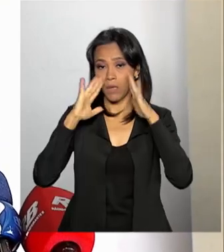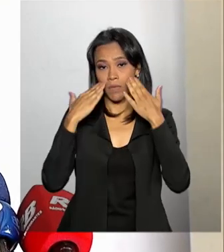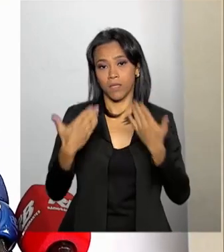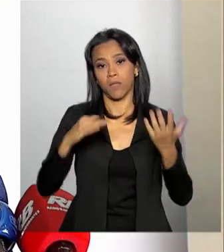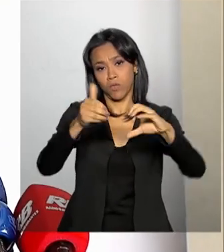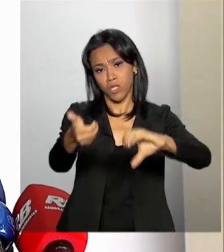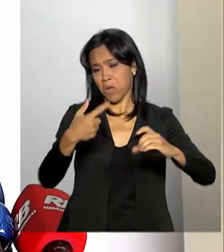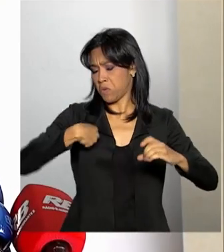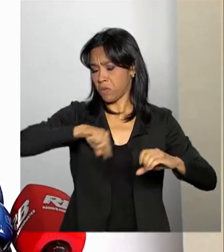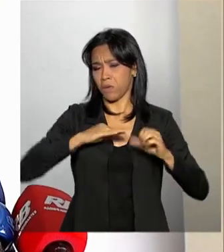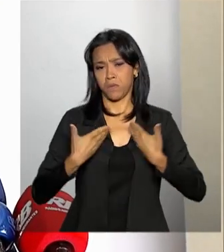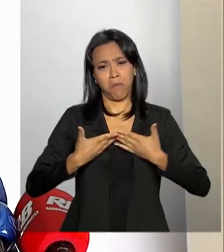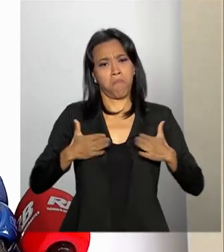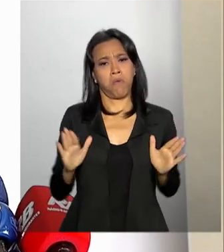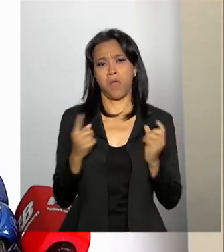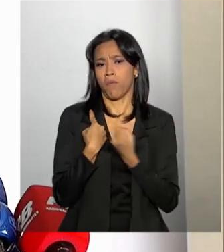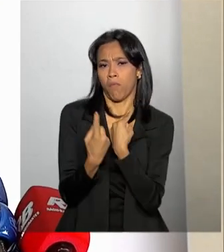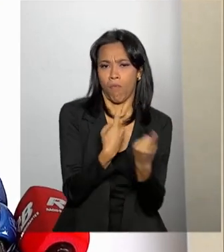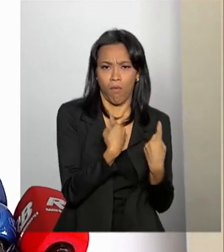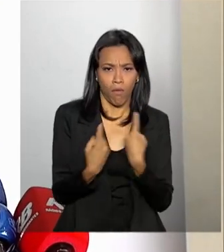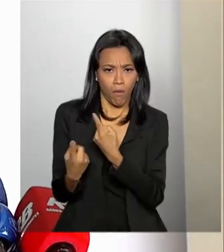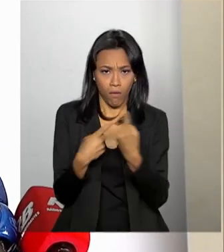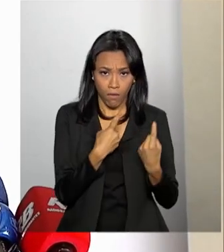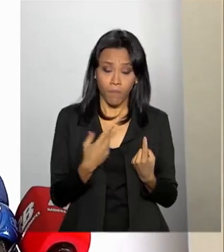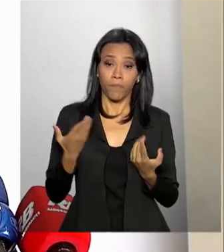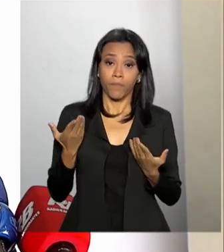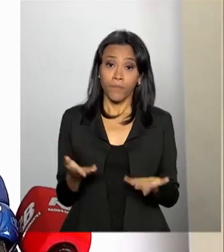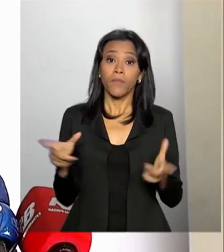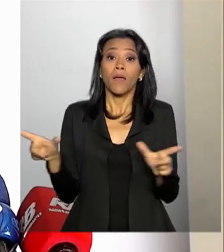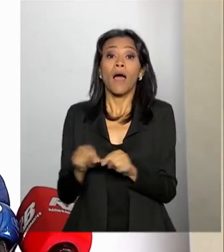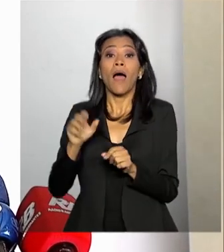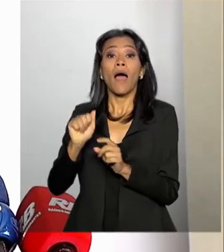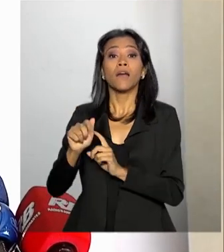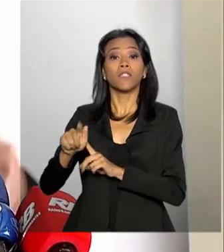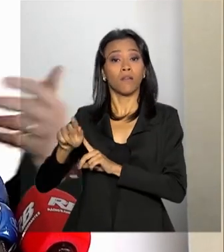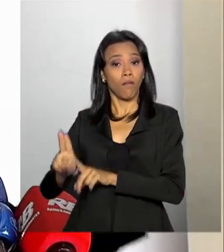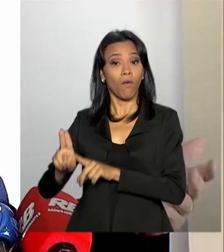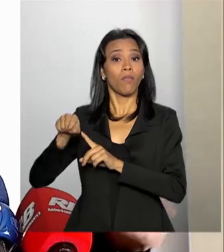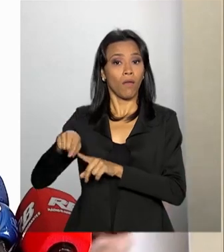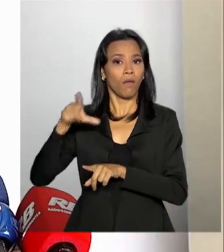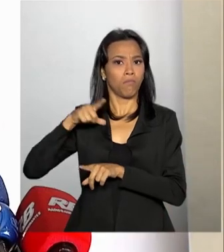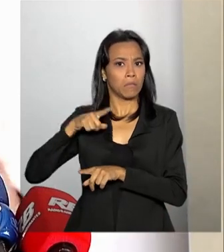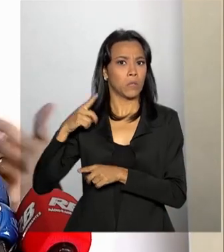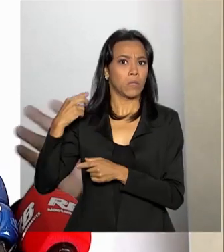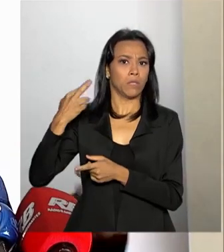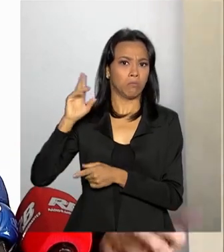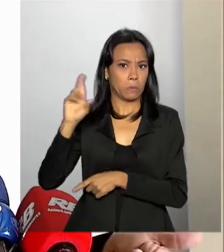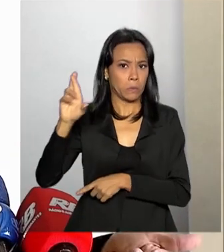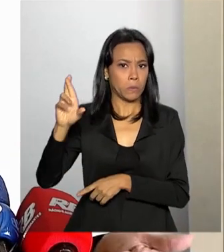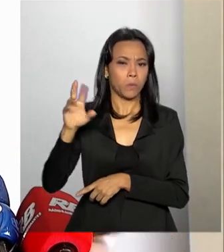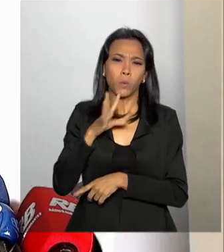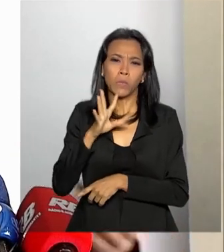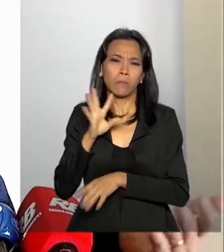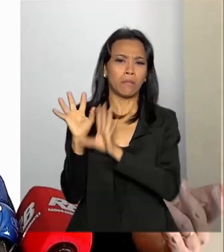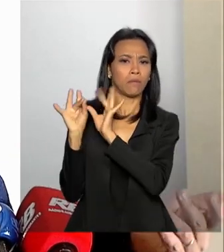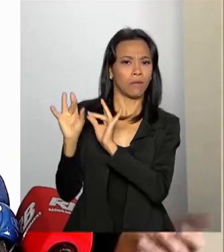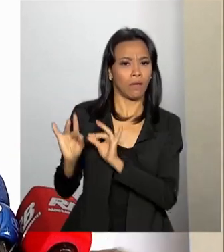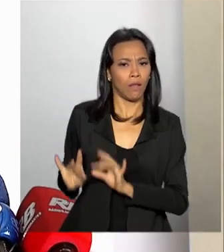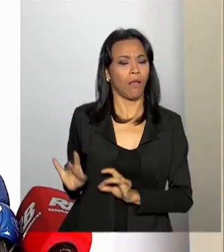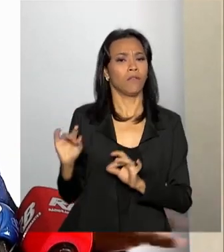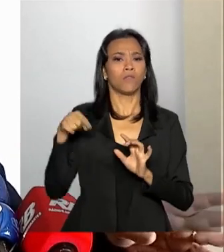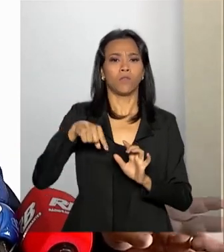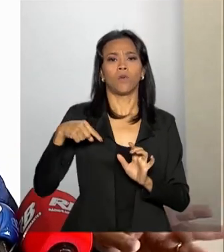ao diálogo. A advocacia tem um grande papel, tem um importante papel, é um segmento que tem um conhecimento especializado sobre a